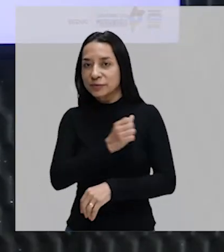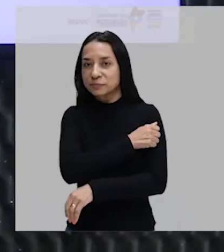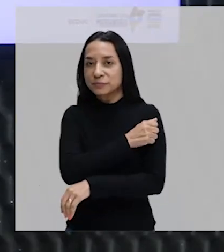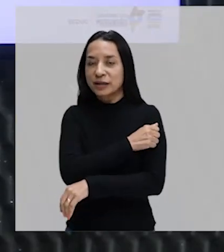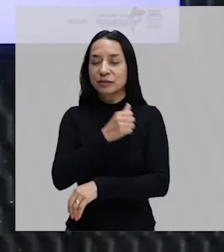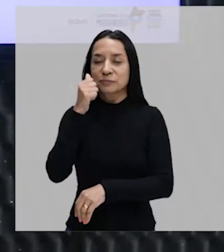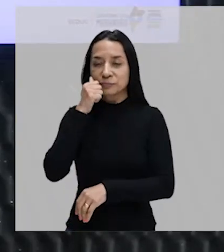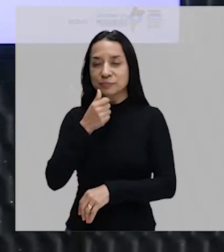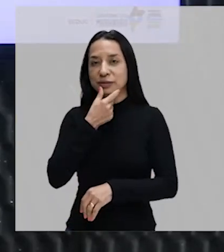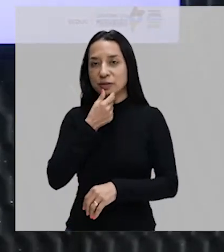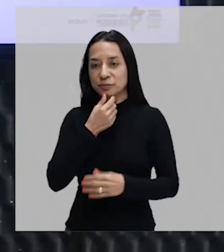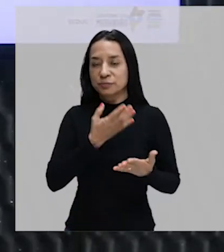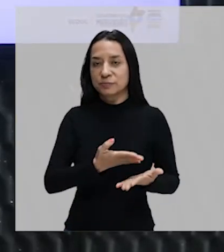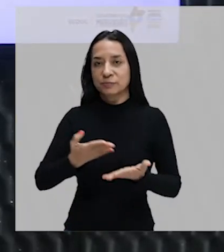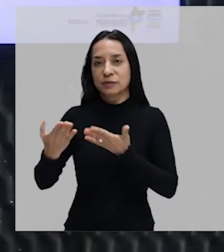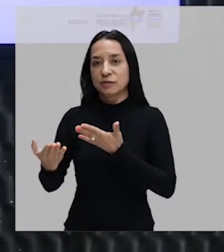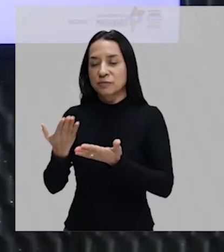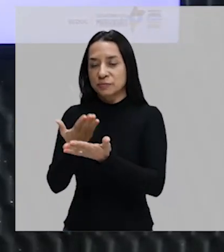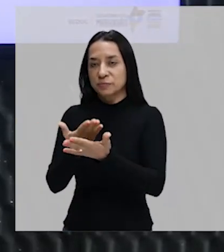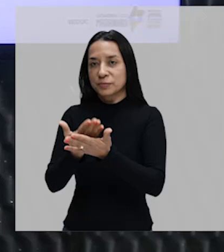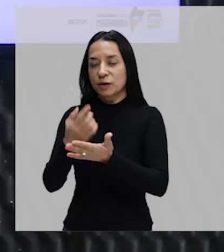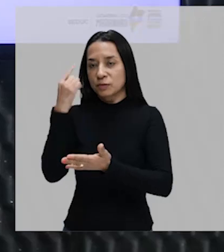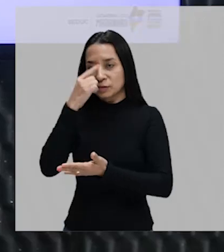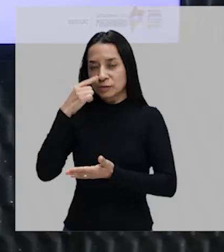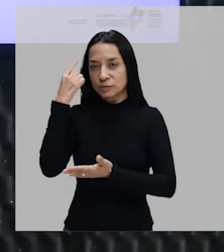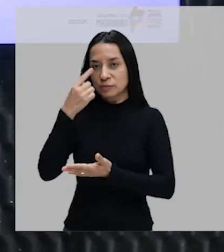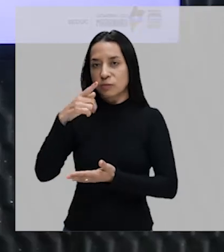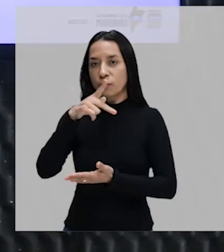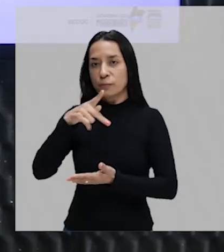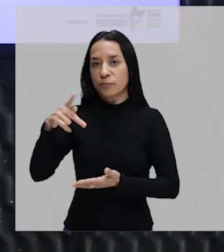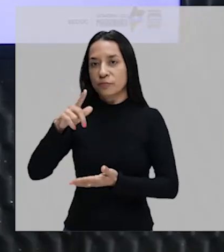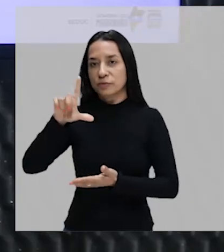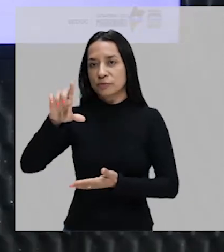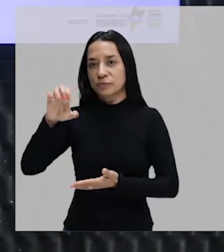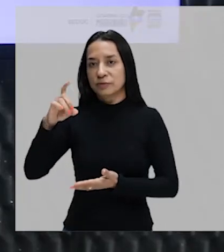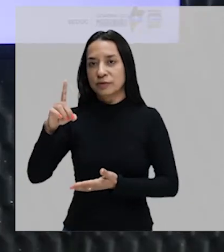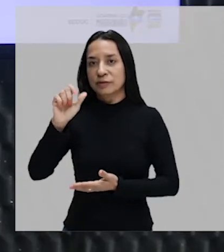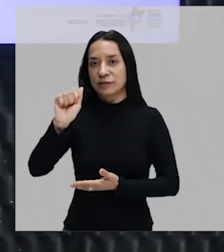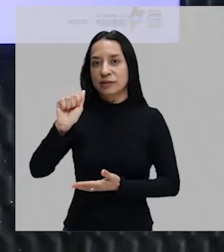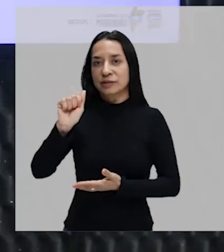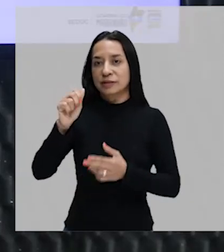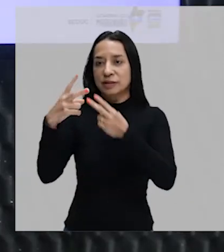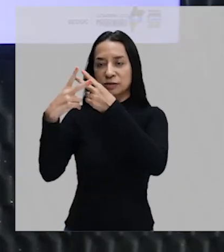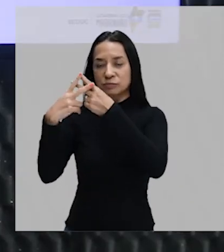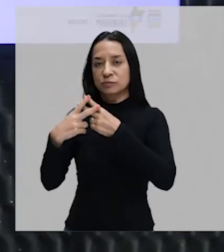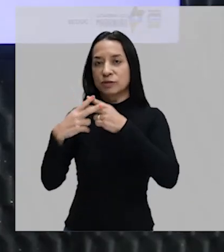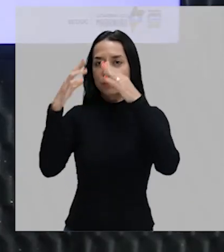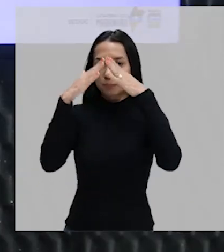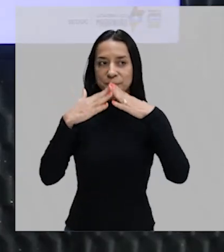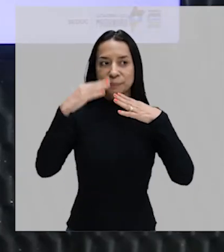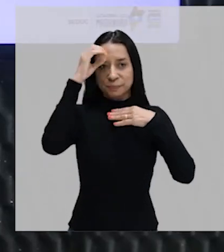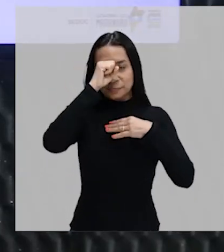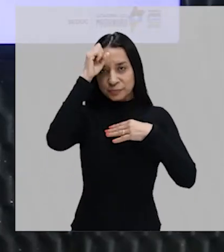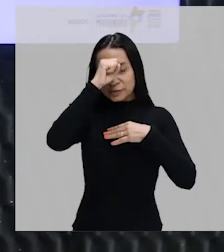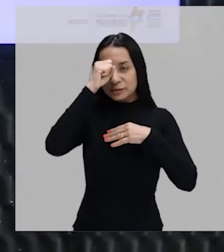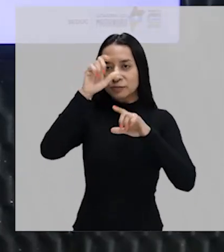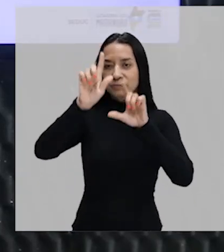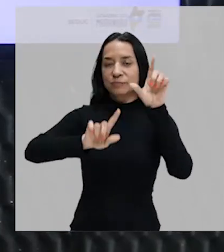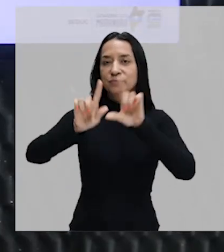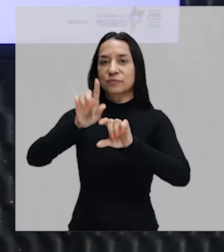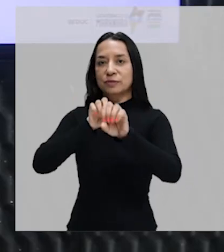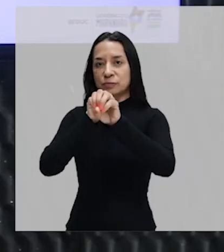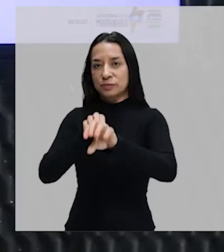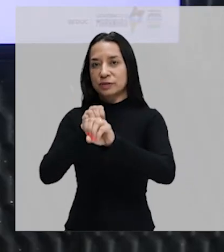chicos e chicas, bem-vindos à la classe de espanhol de hoje. Professora Leda Jane aqui na área do hashtag Fica em Casa Aprendendo na TV